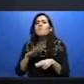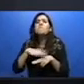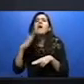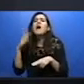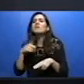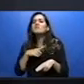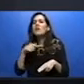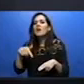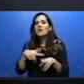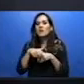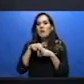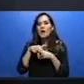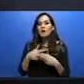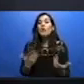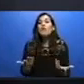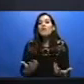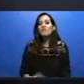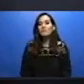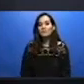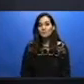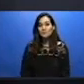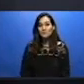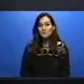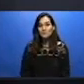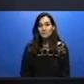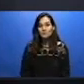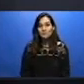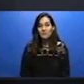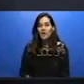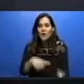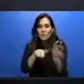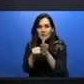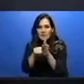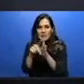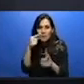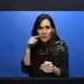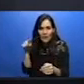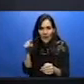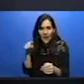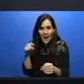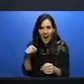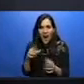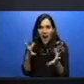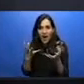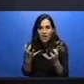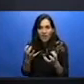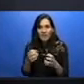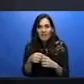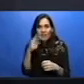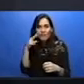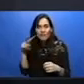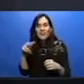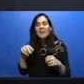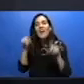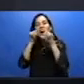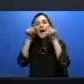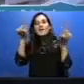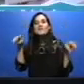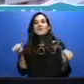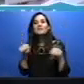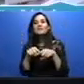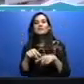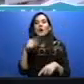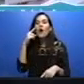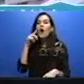pode fazer aqui? Eu também pesquisei para mostrar para vocês e vocês podem pesquisar na hora de escrever. Então vamos lá, olha